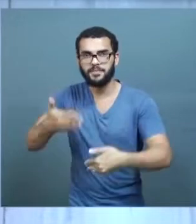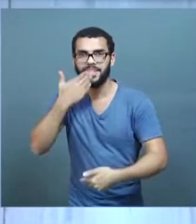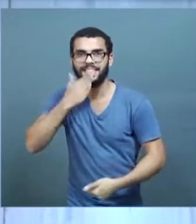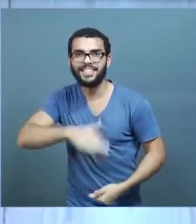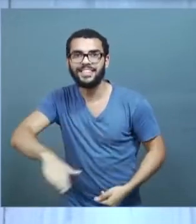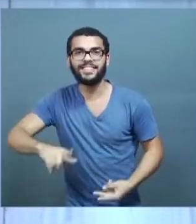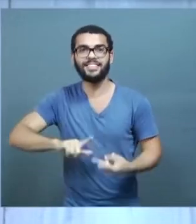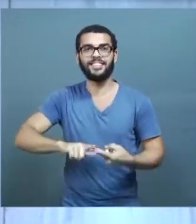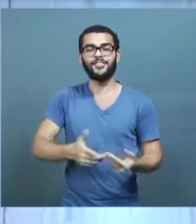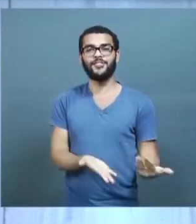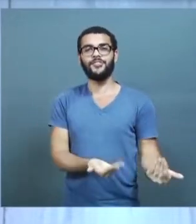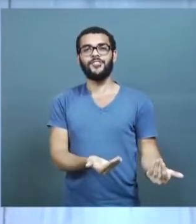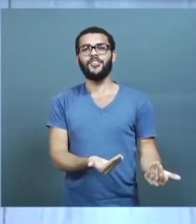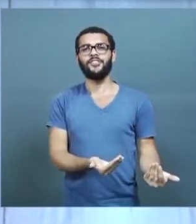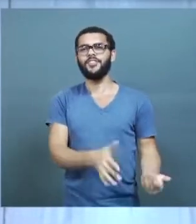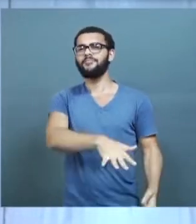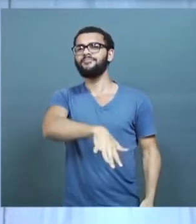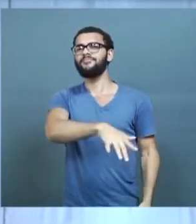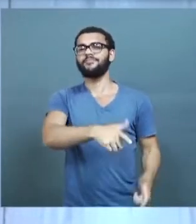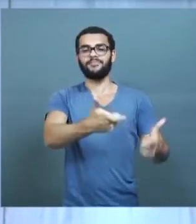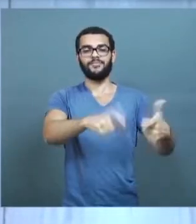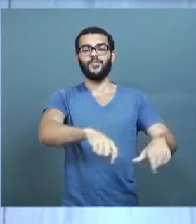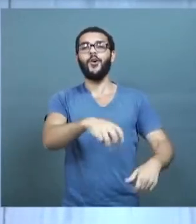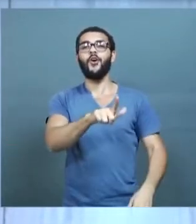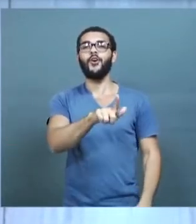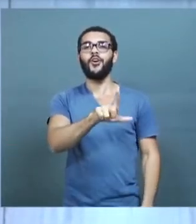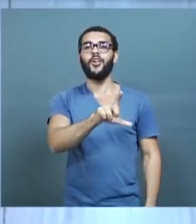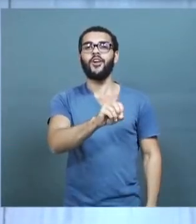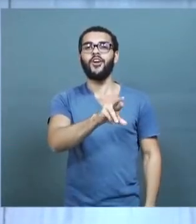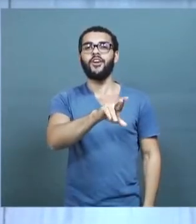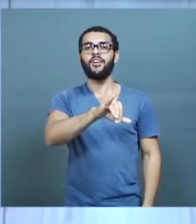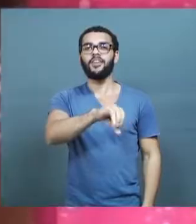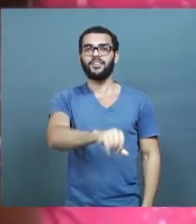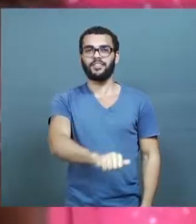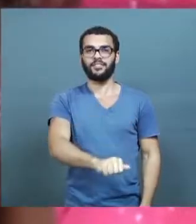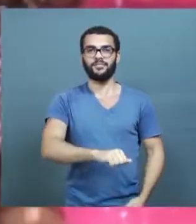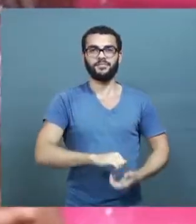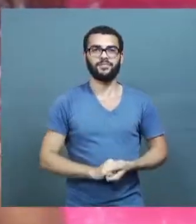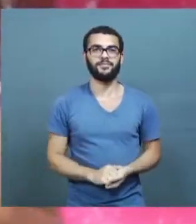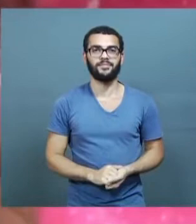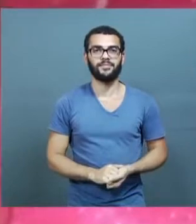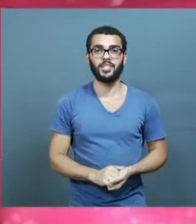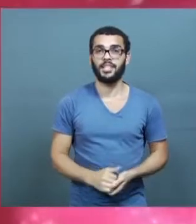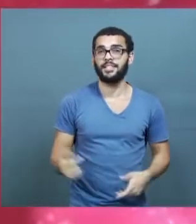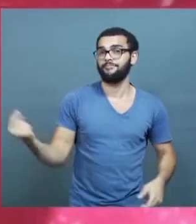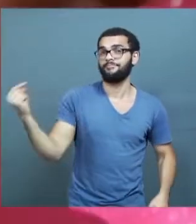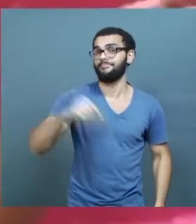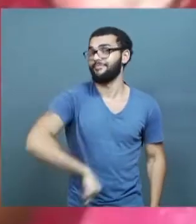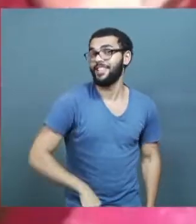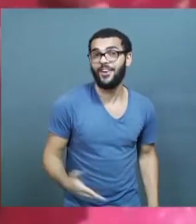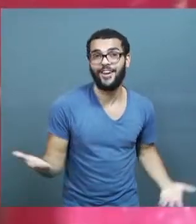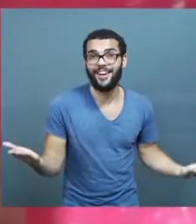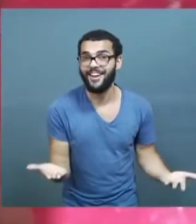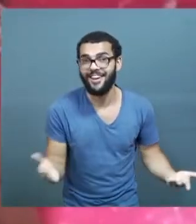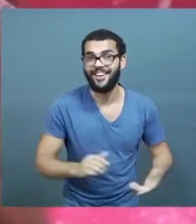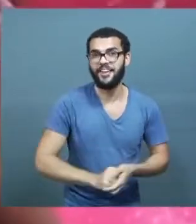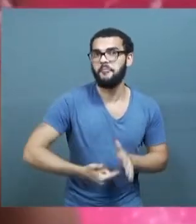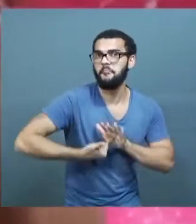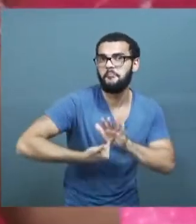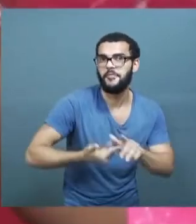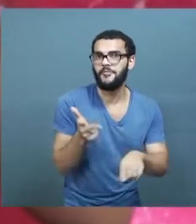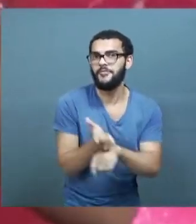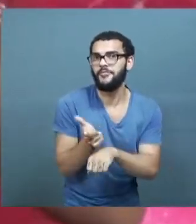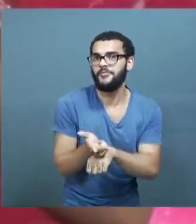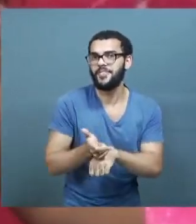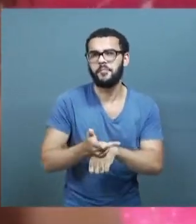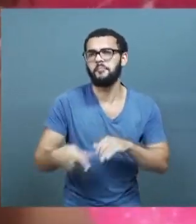da comunidade do Glória. Veja na reportagem. Hoje eu estou aqui para mostrar mais um vídeo